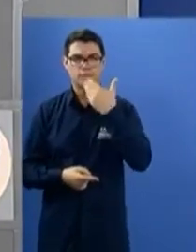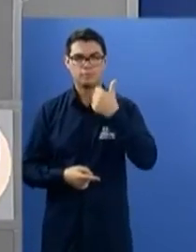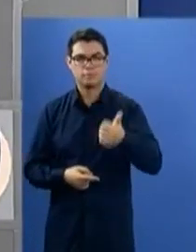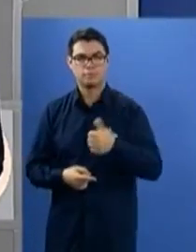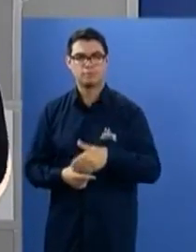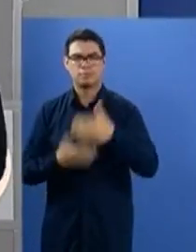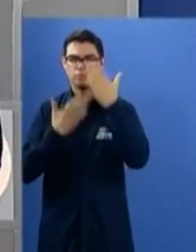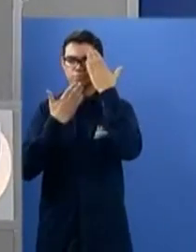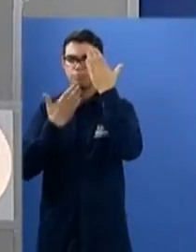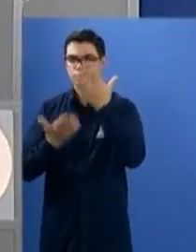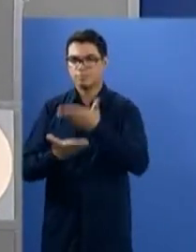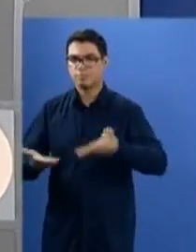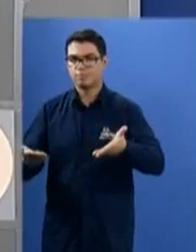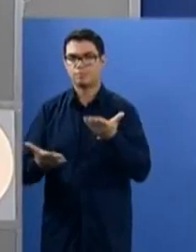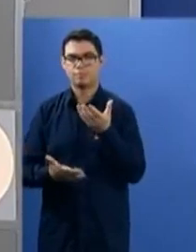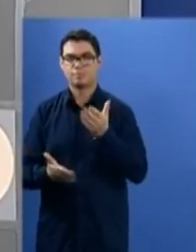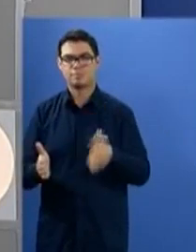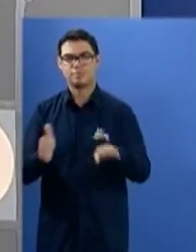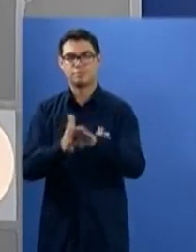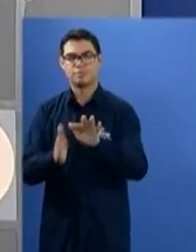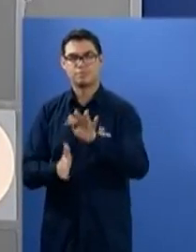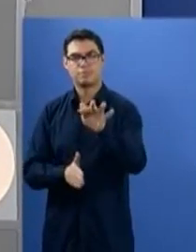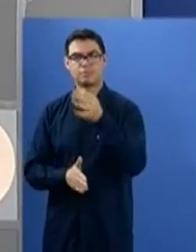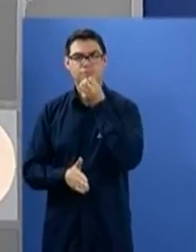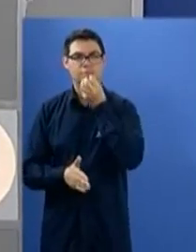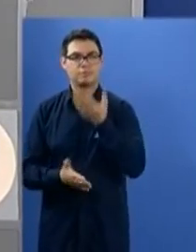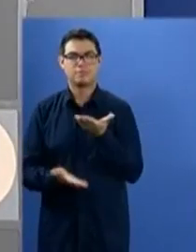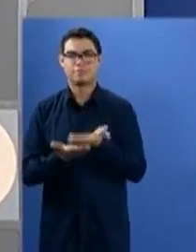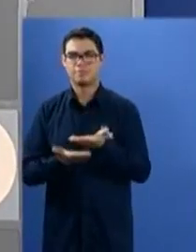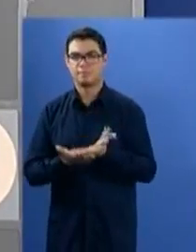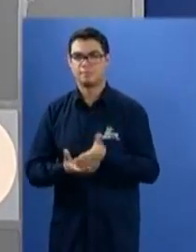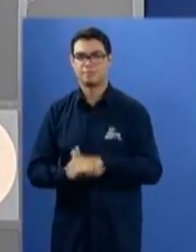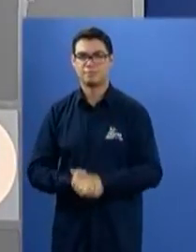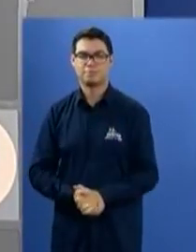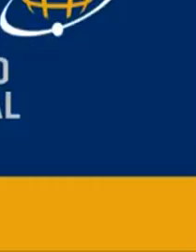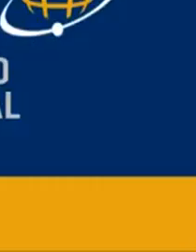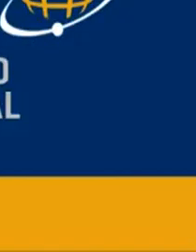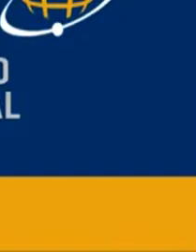Obrigada, alunos, até a próxima aula e bons estudos!